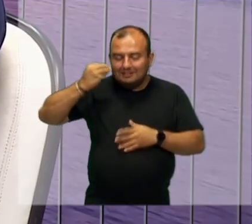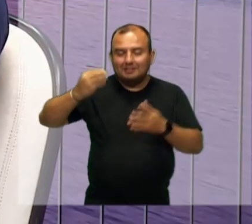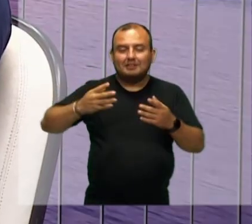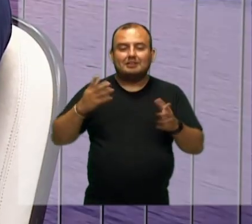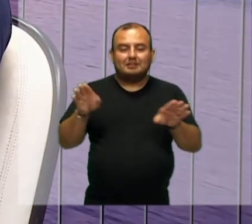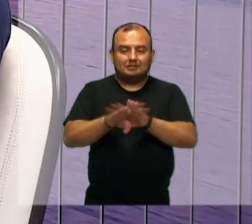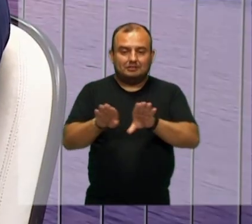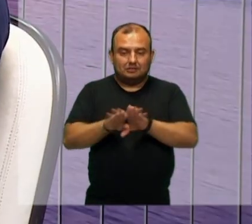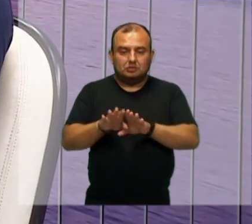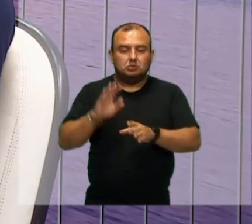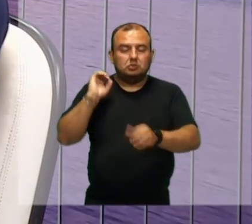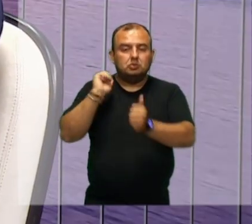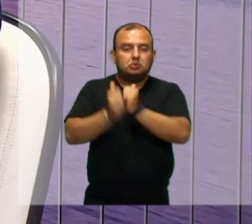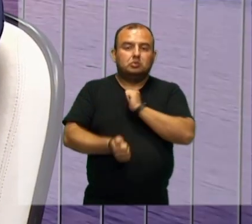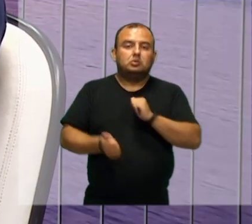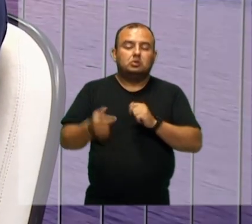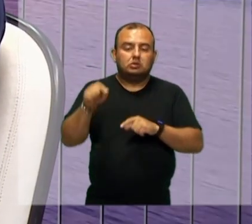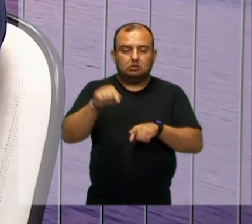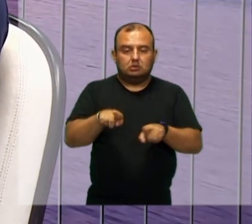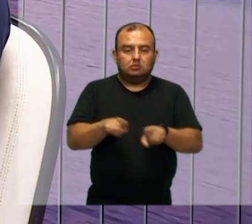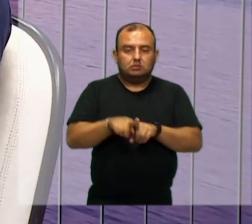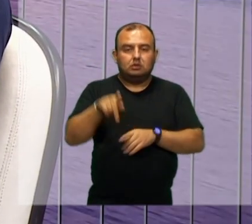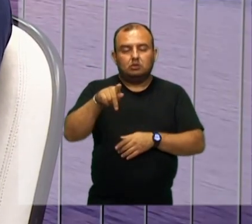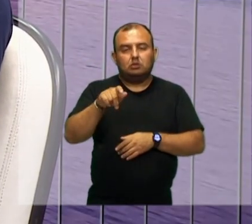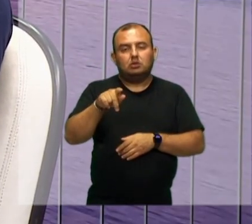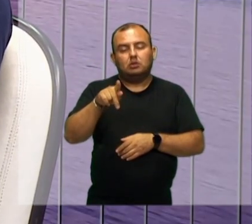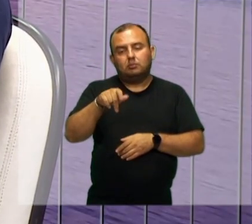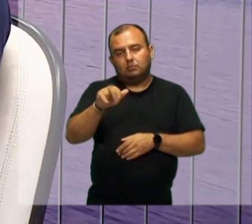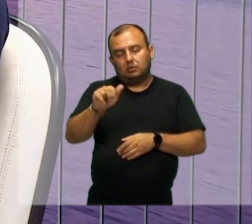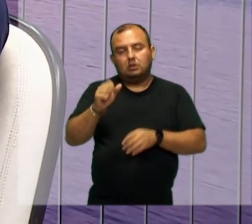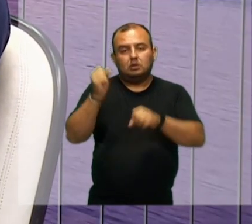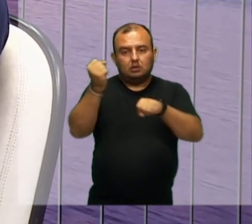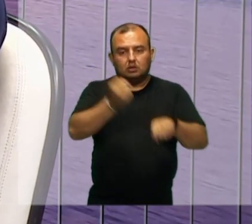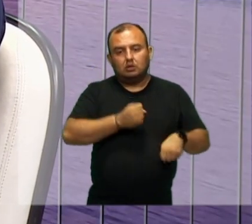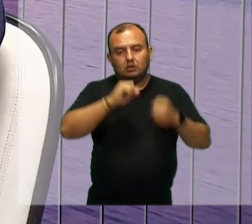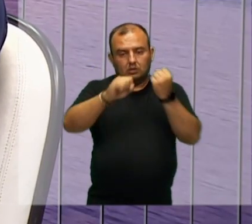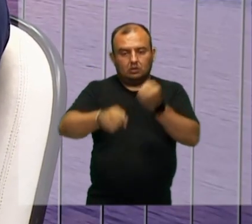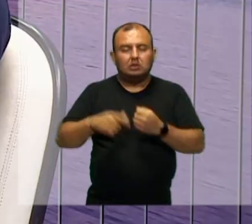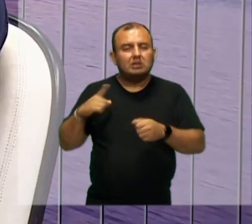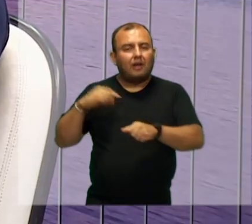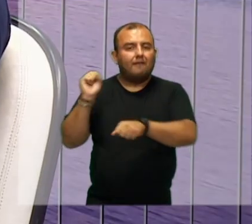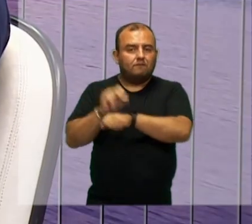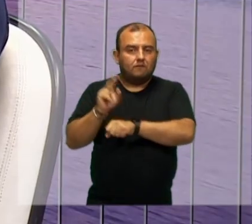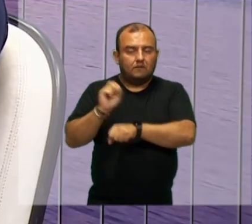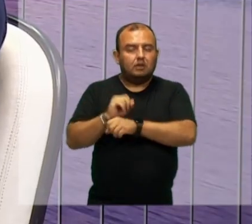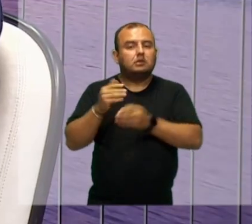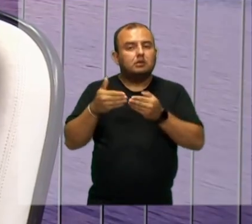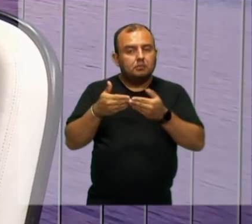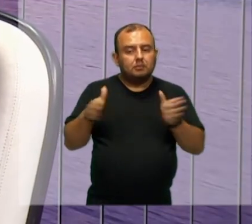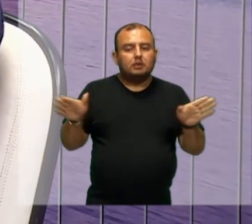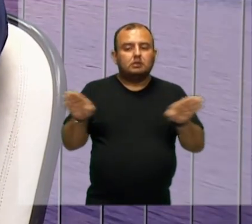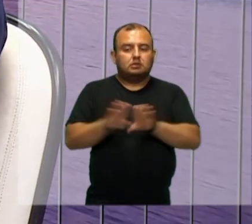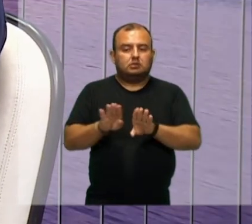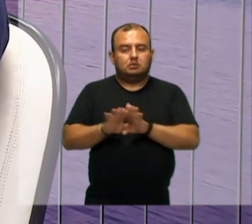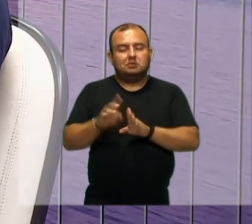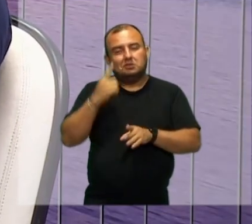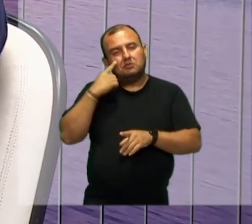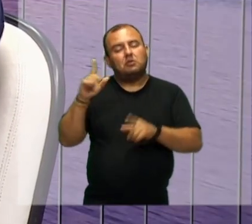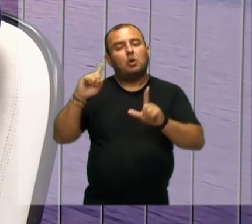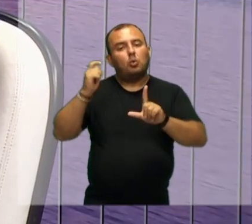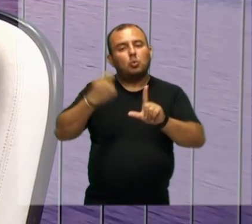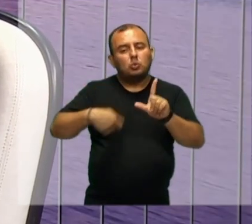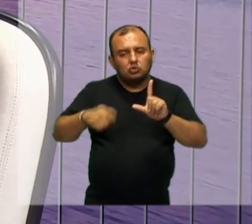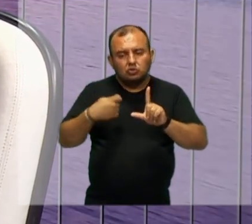vivência num esporte náutico que é a paracanoagem. Temos algumas vagas ainda para ser abertas, mas aí depende de